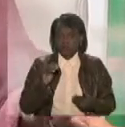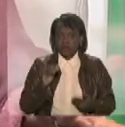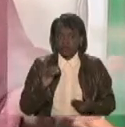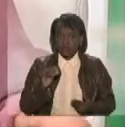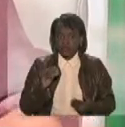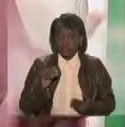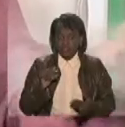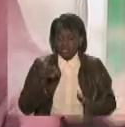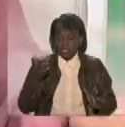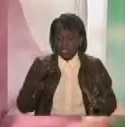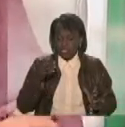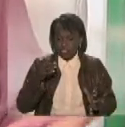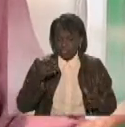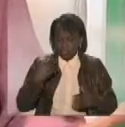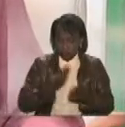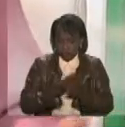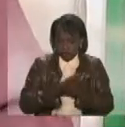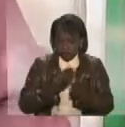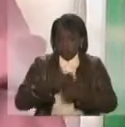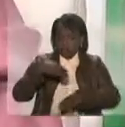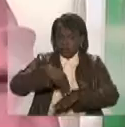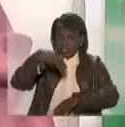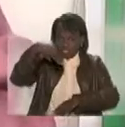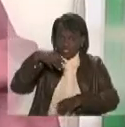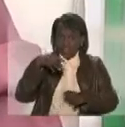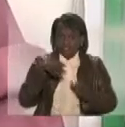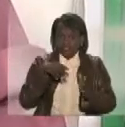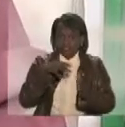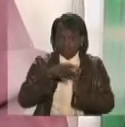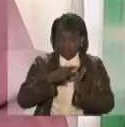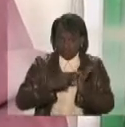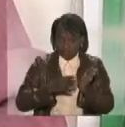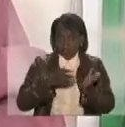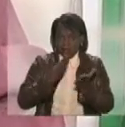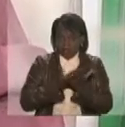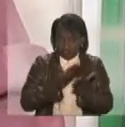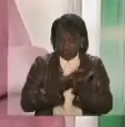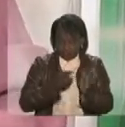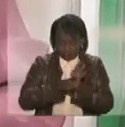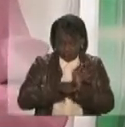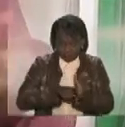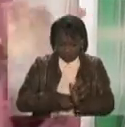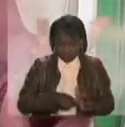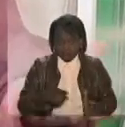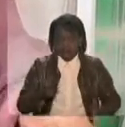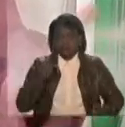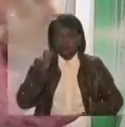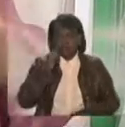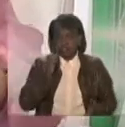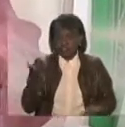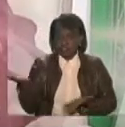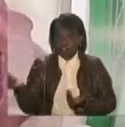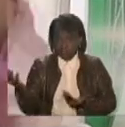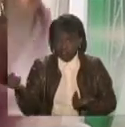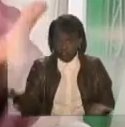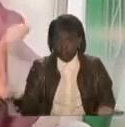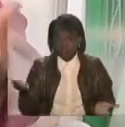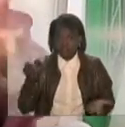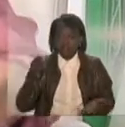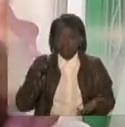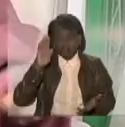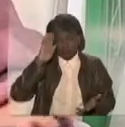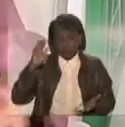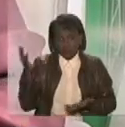foi, né, objeto da minha dissertação de mestrado, né? Então, as mulheres, né, sejam elas jovens, ainda mais da fase,